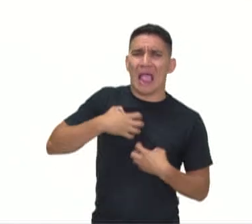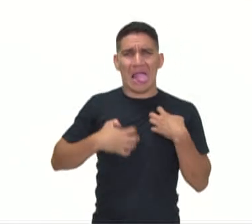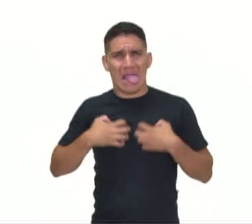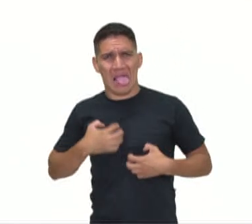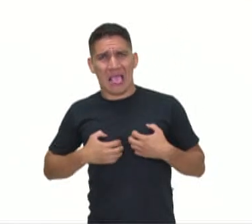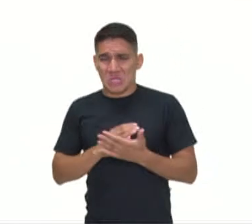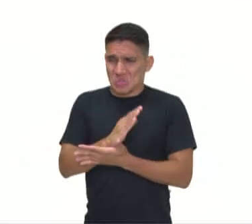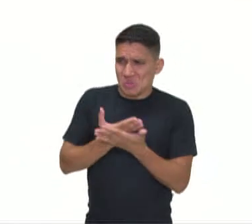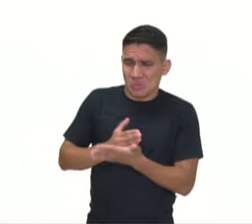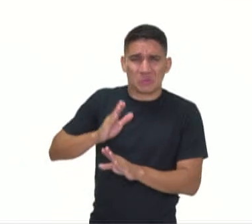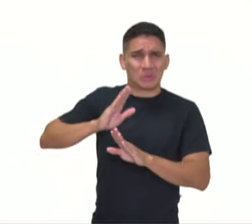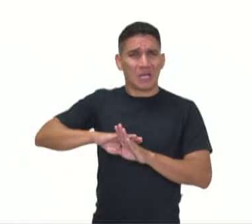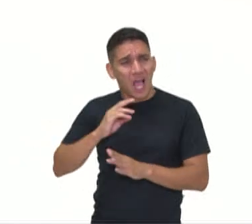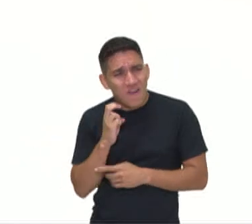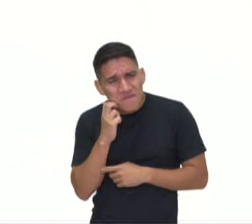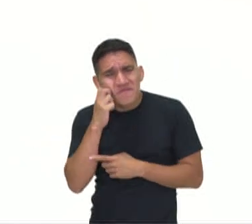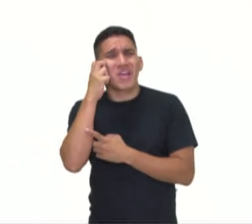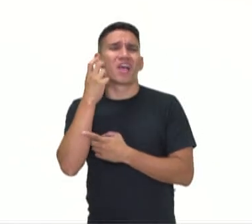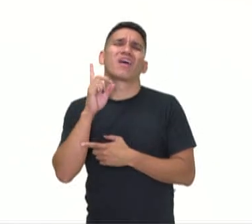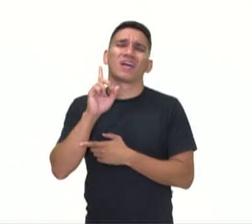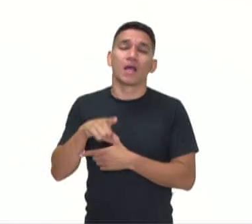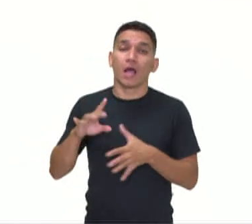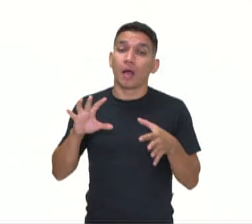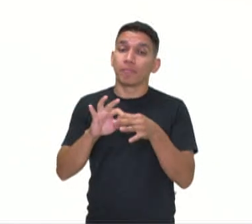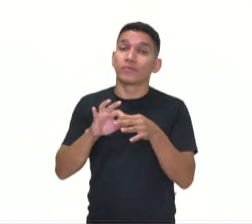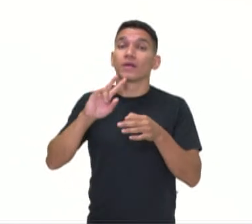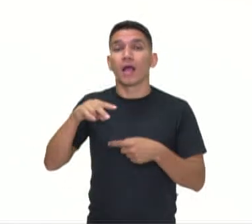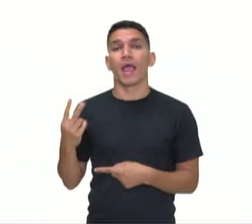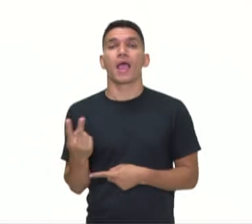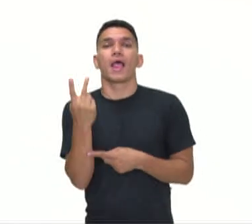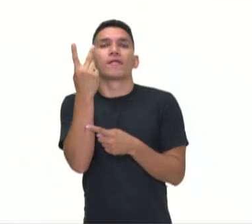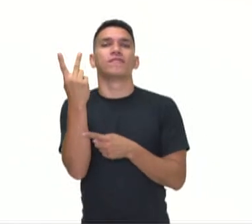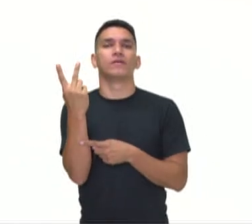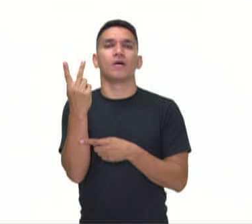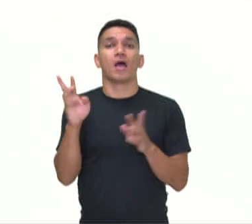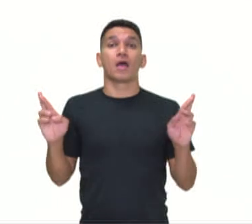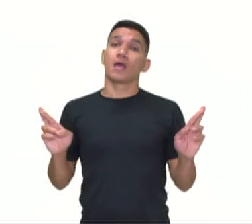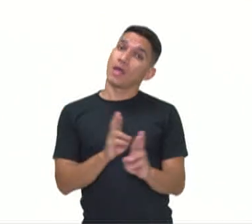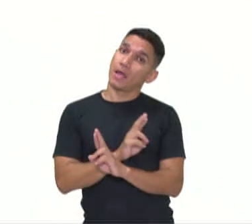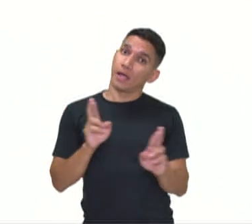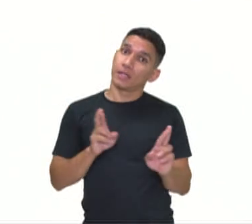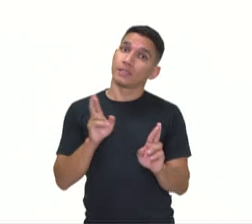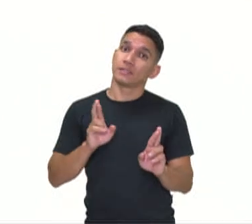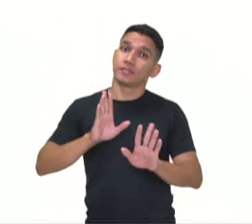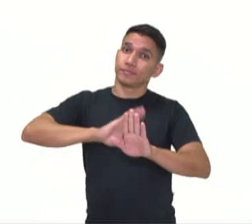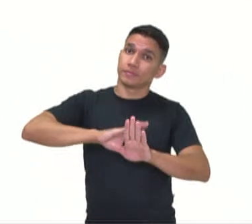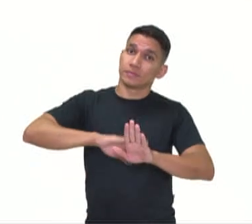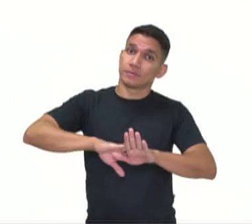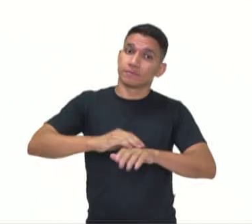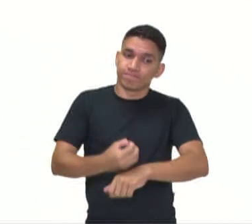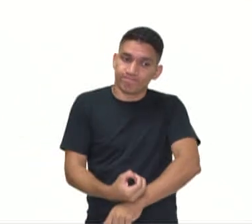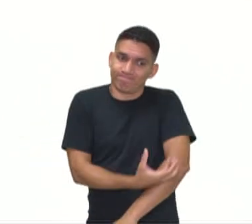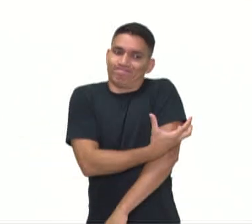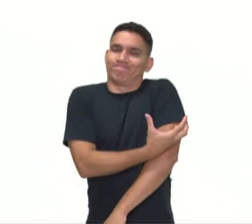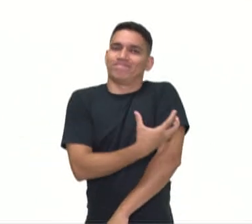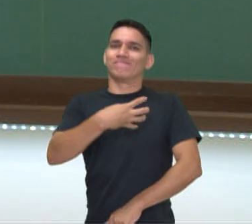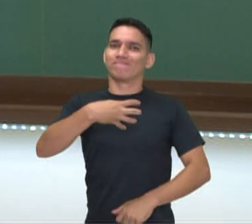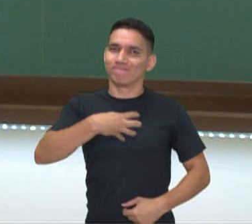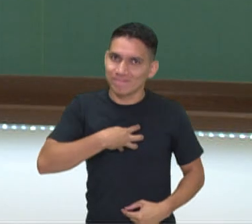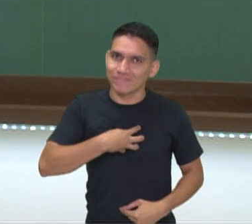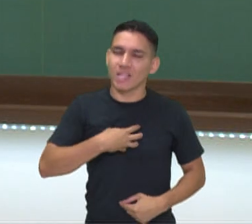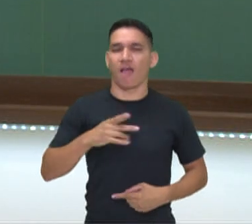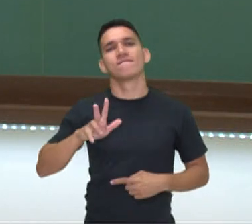a vergonha podem ser definidos, então, como valores relativos. São sentimentos que são despertados em mim e que